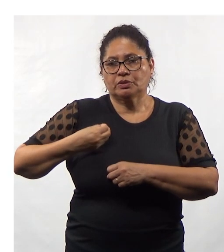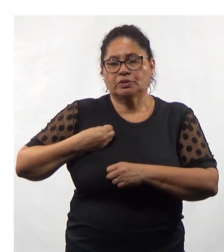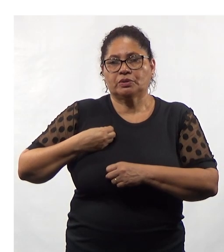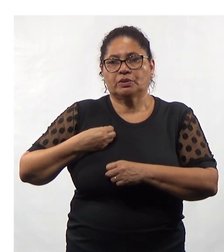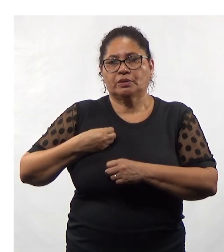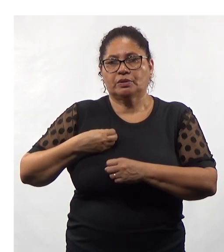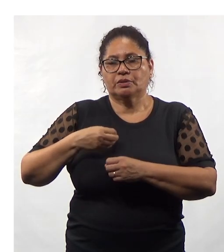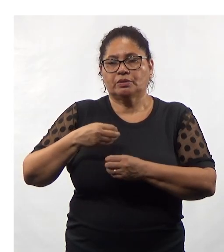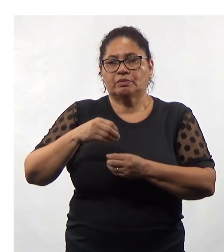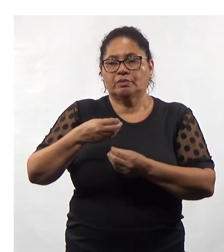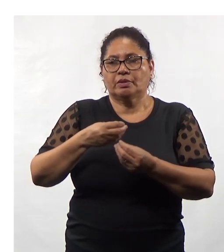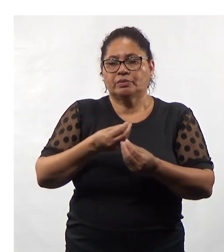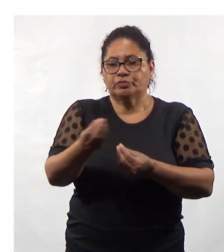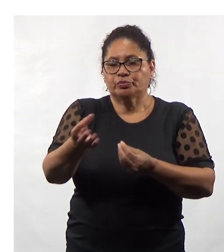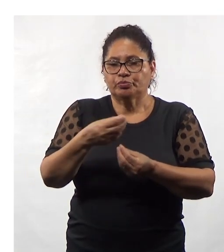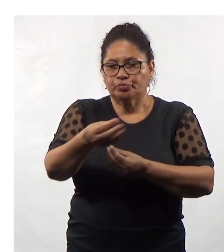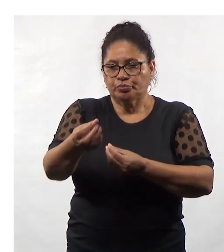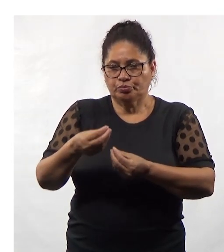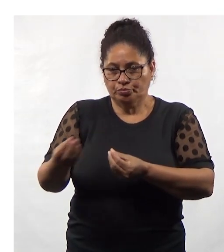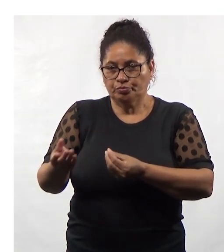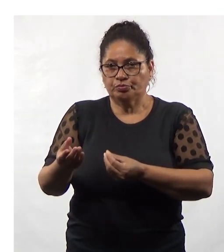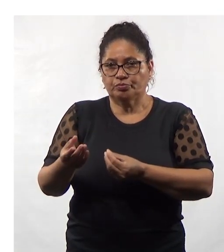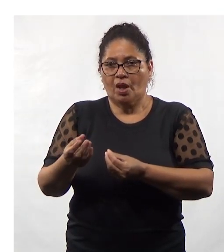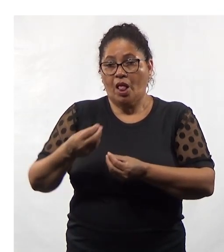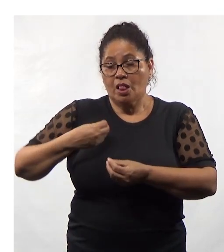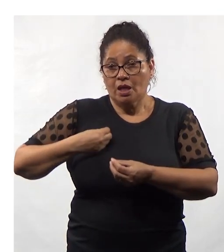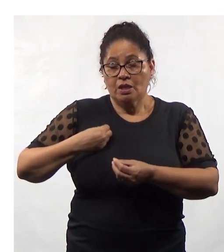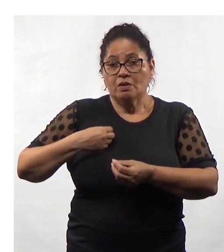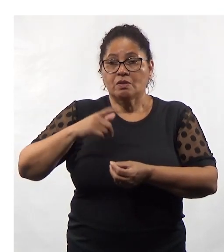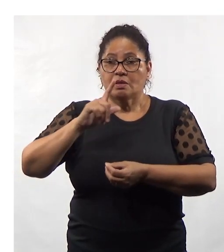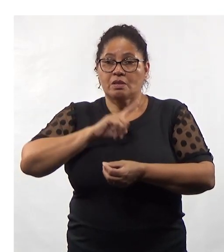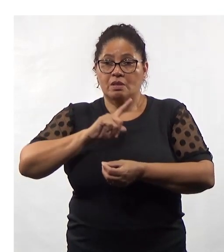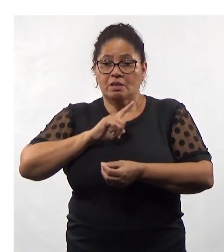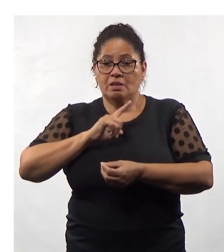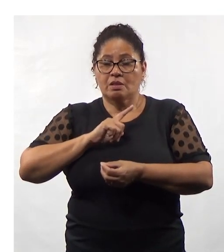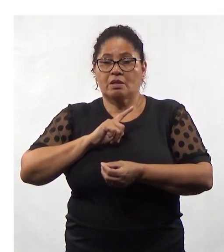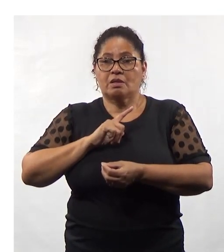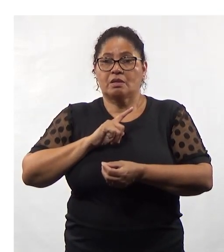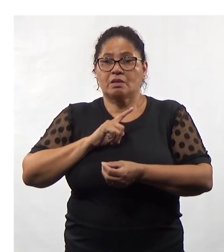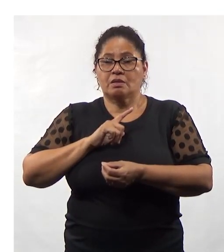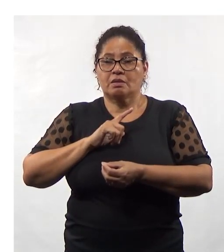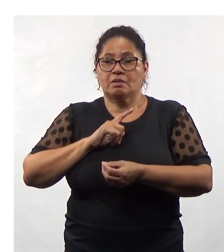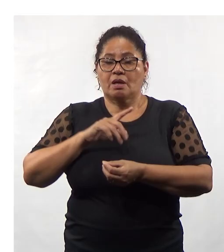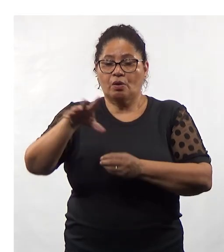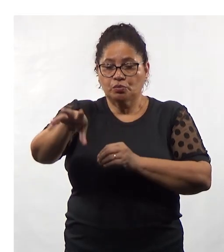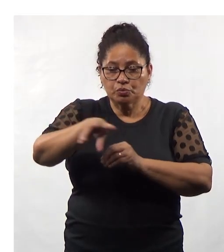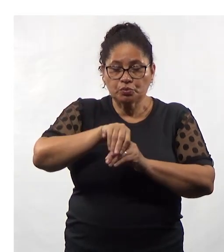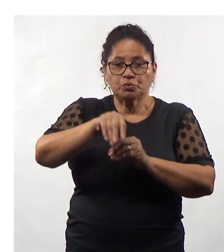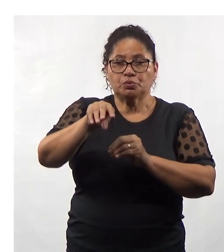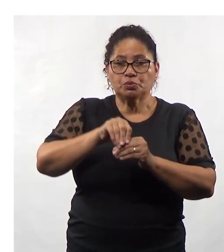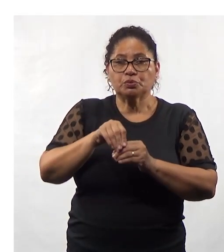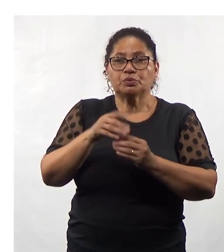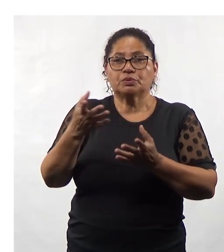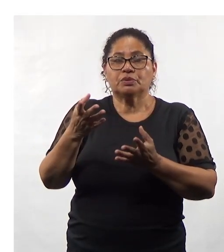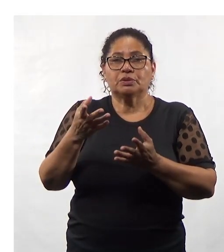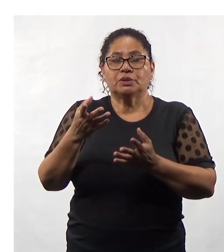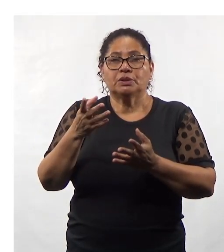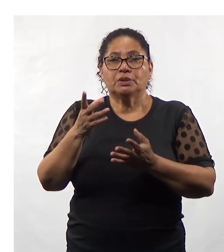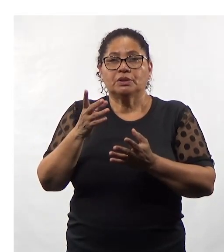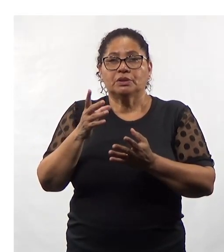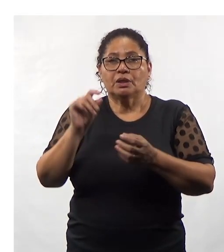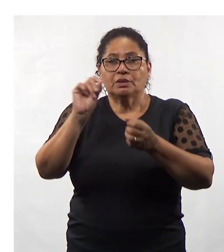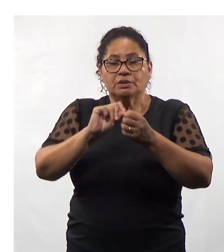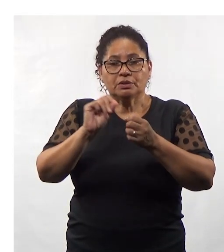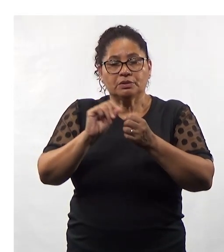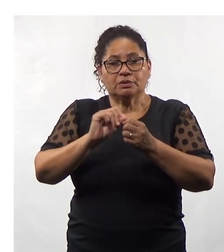vamos atribuir. Ou seja, das notas que terão adicionado essa ponderação, ou